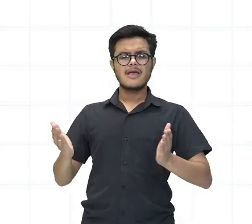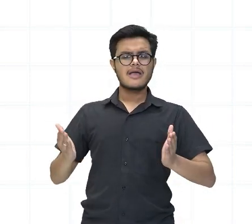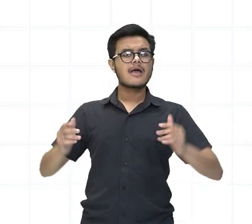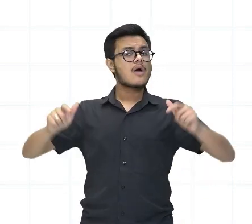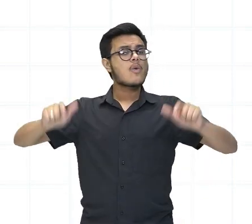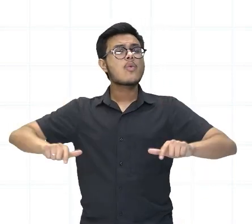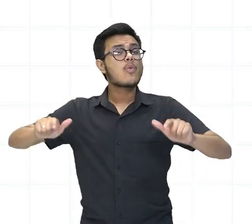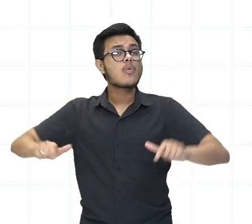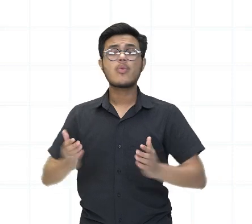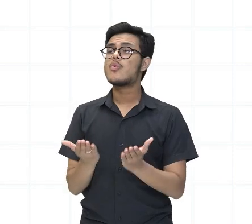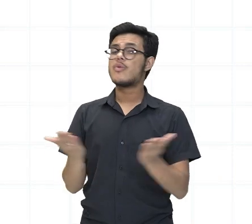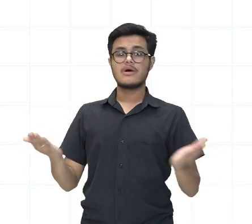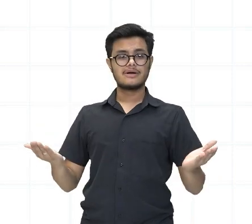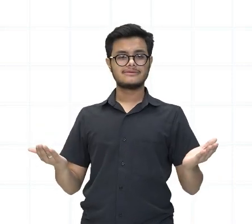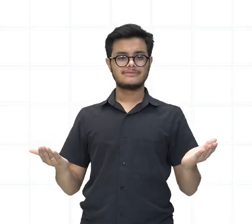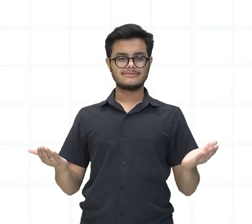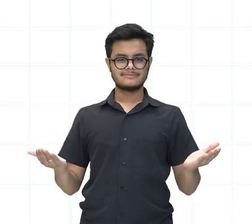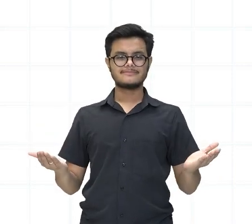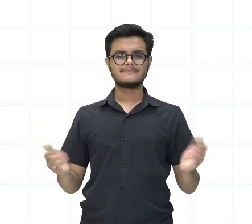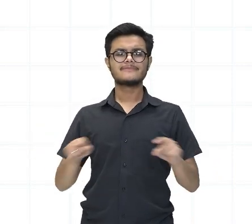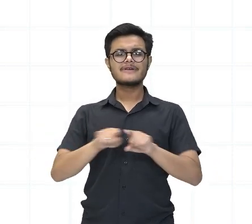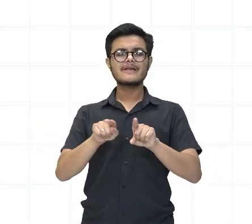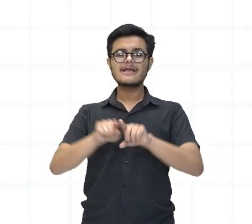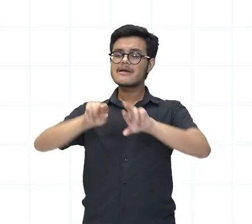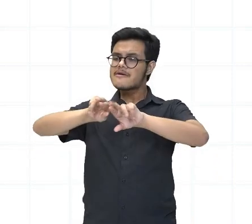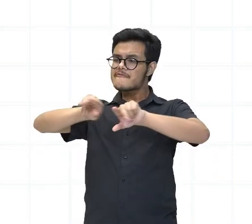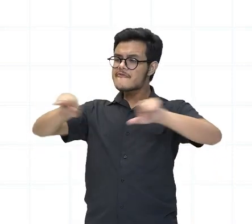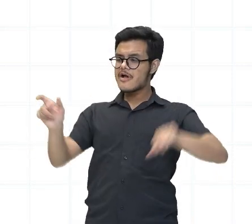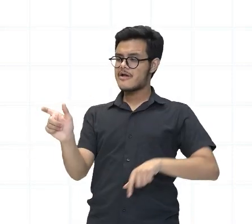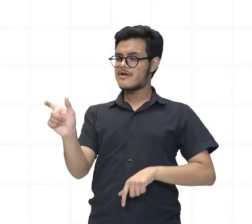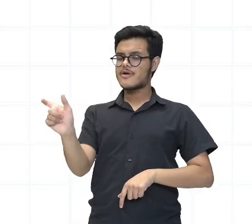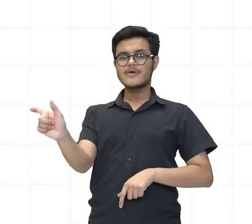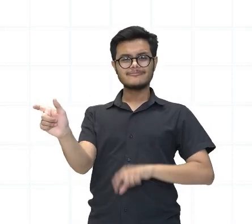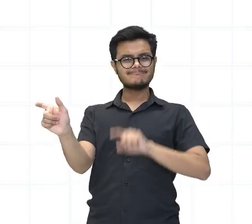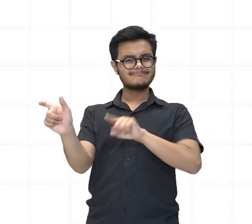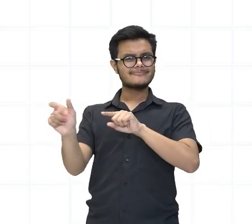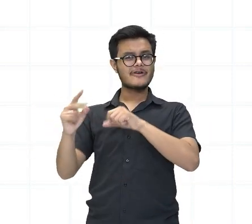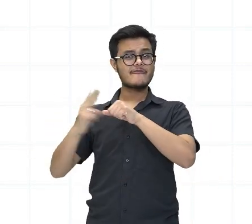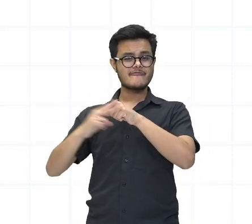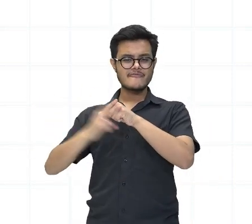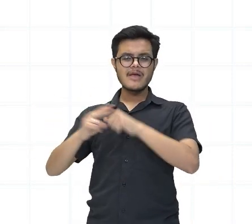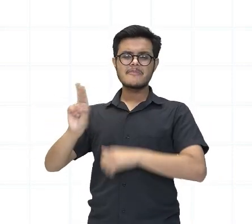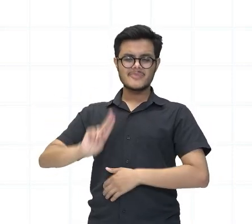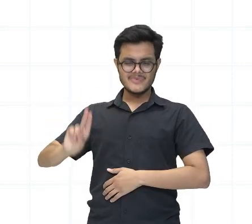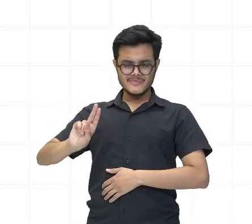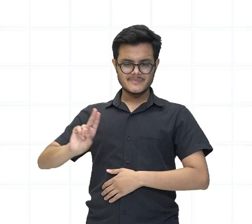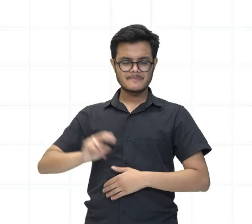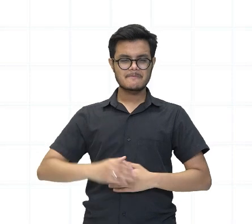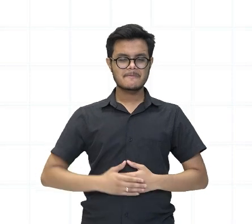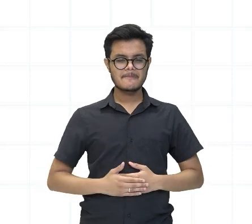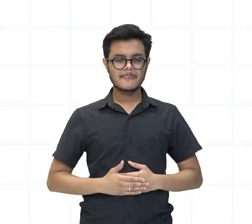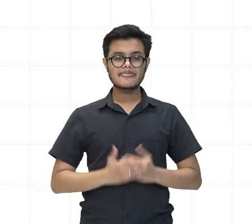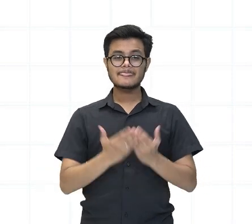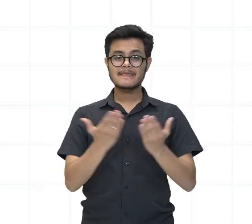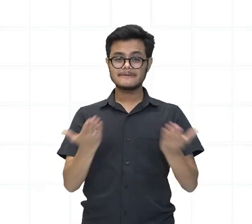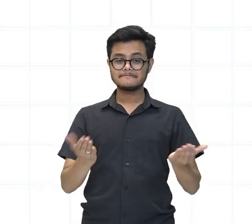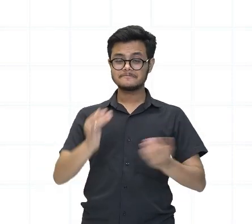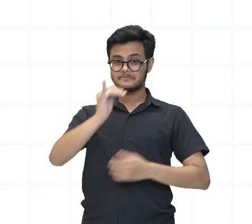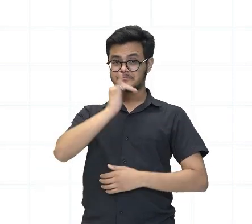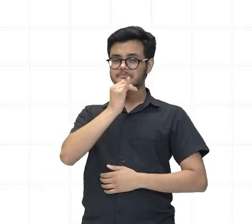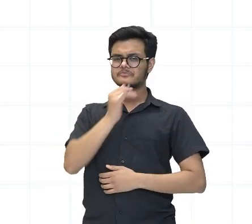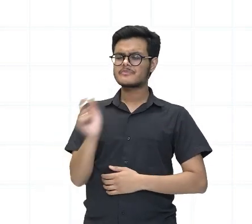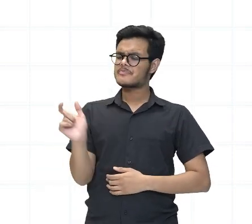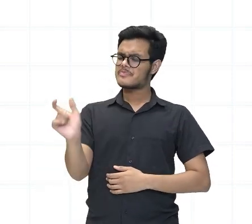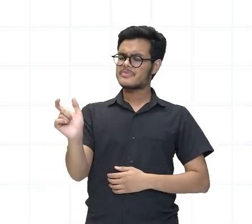Quando foi que foi feito e tantos outros aspectos sutis. Então percebam que tudo isso, toda vez que eu observo